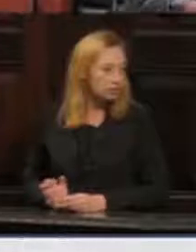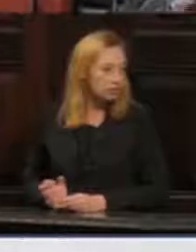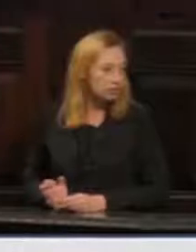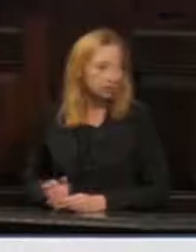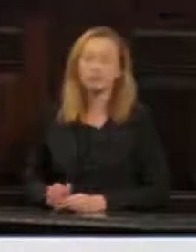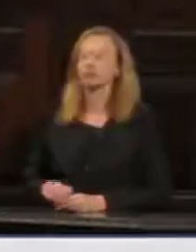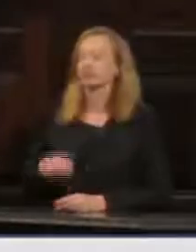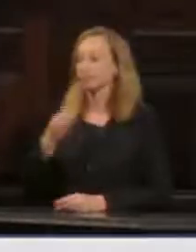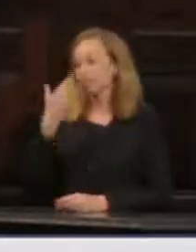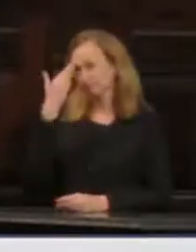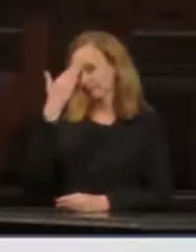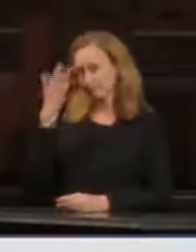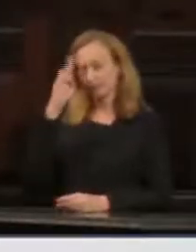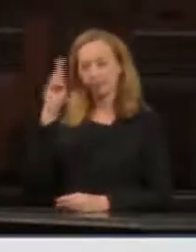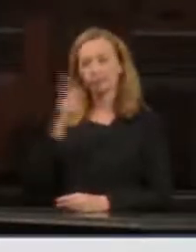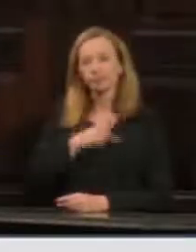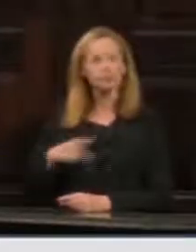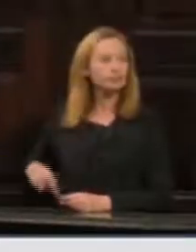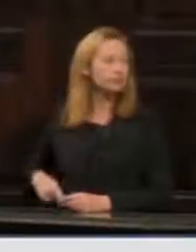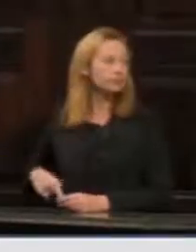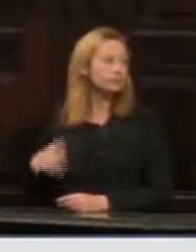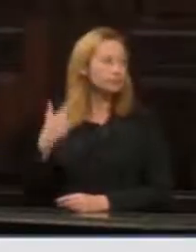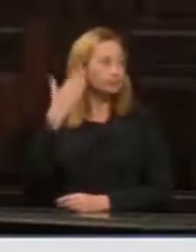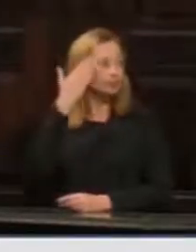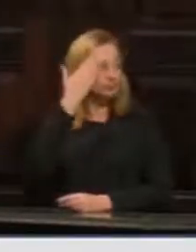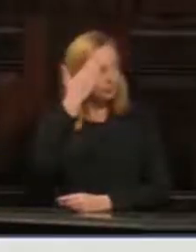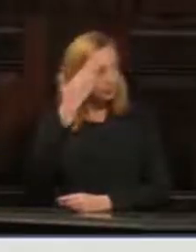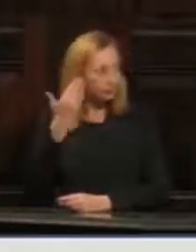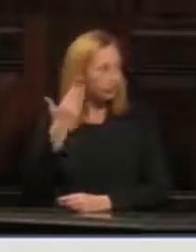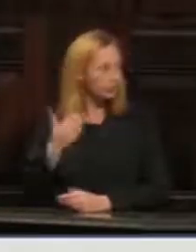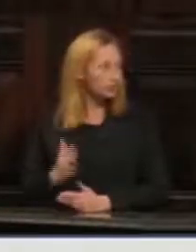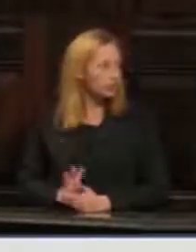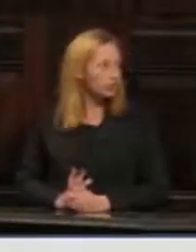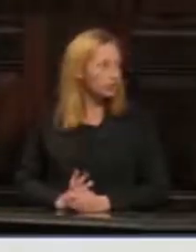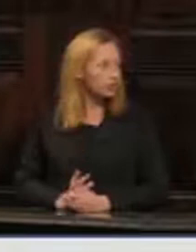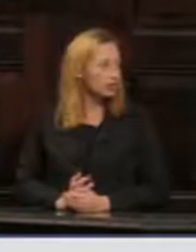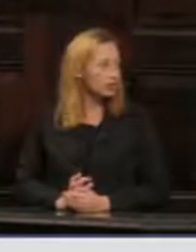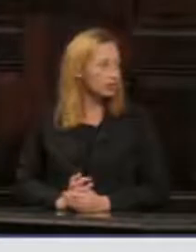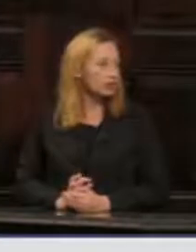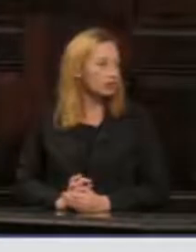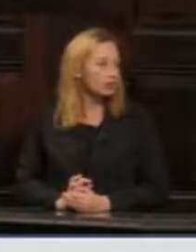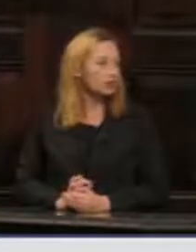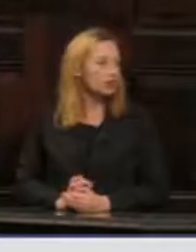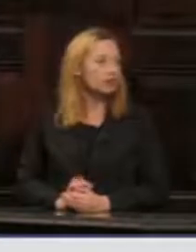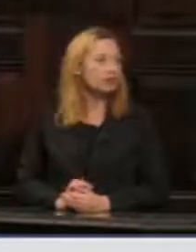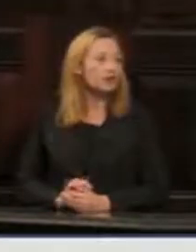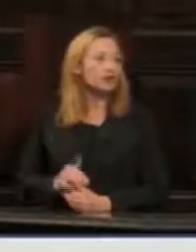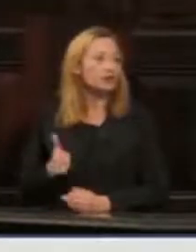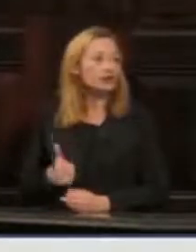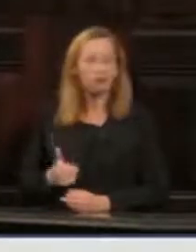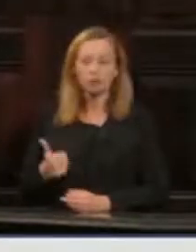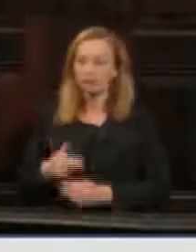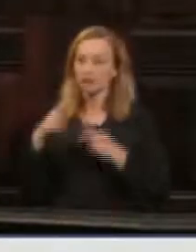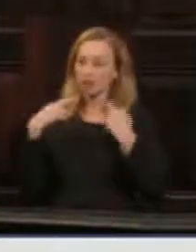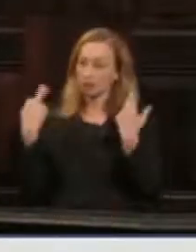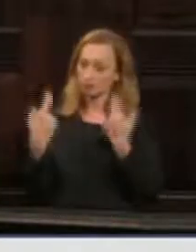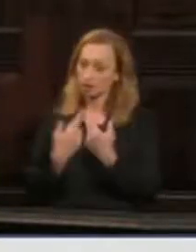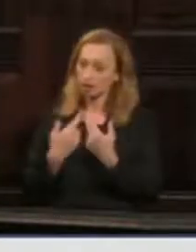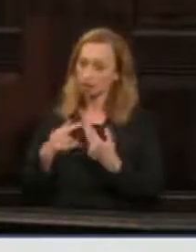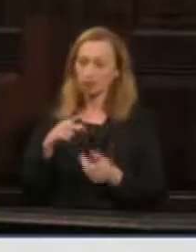Obrigado, senhor presidente. Agradecer a primeira sessão que a gente teve aqui, ordinária na